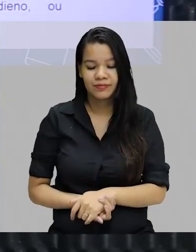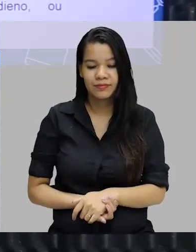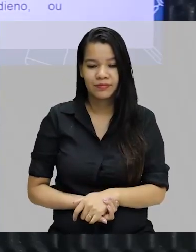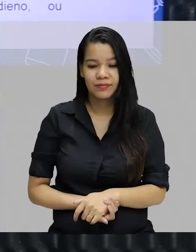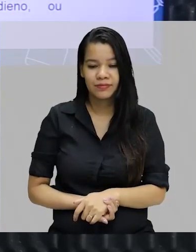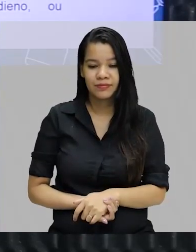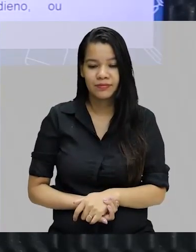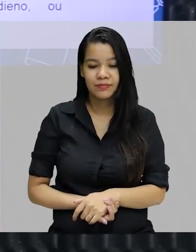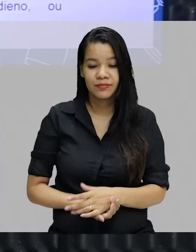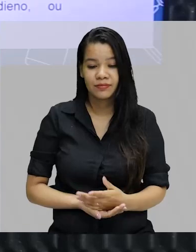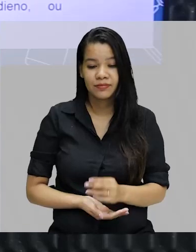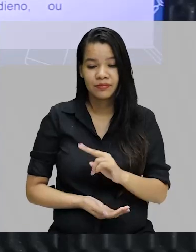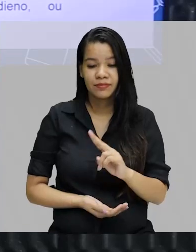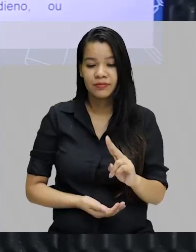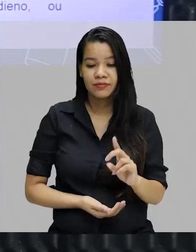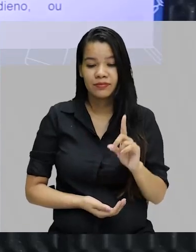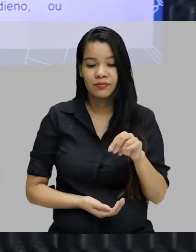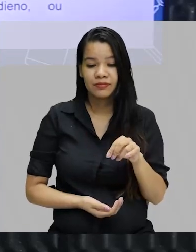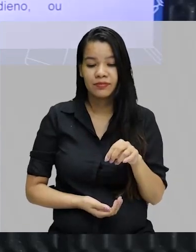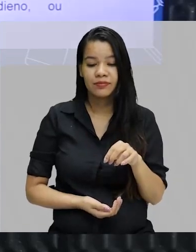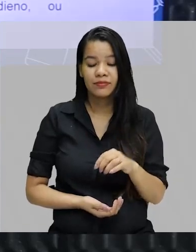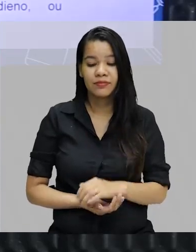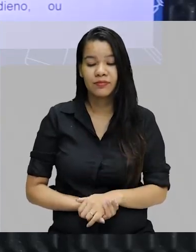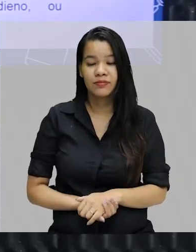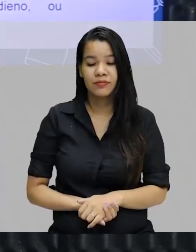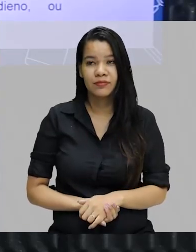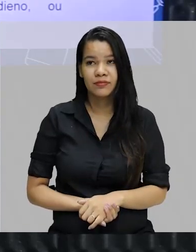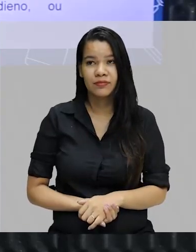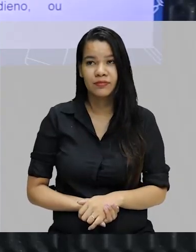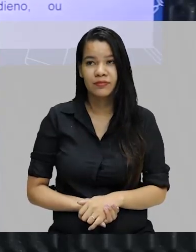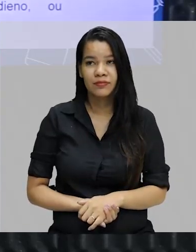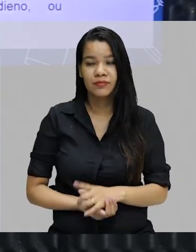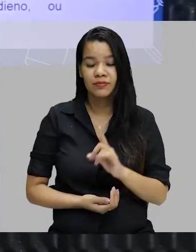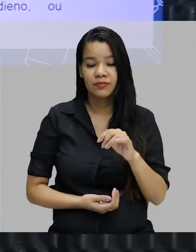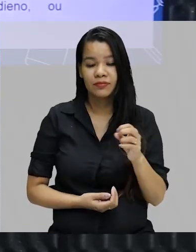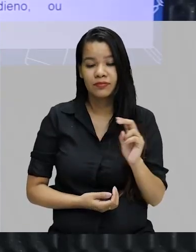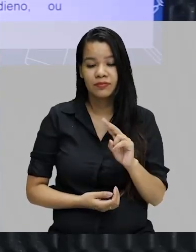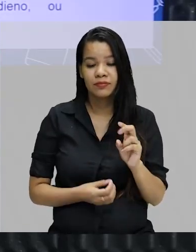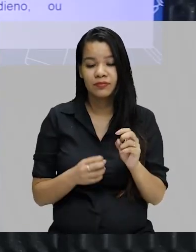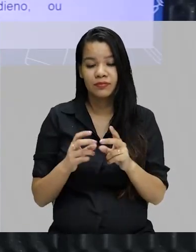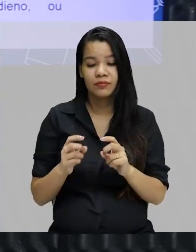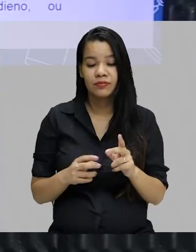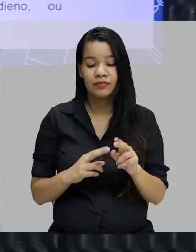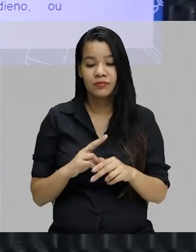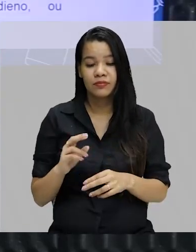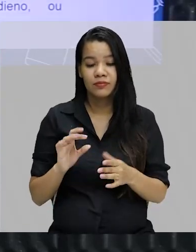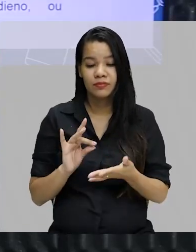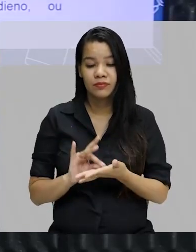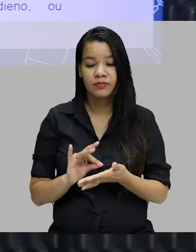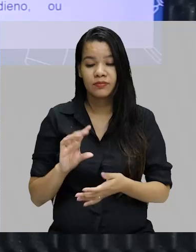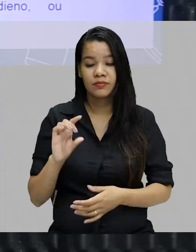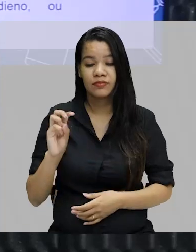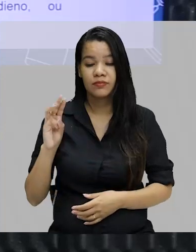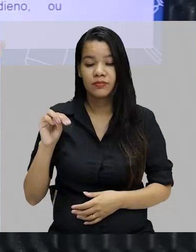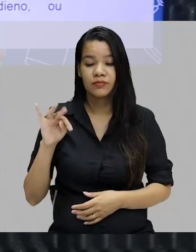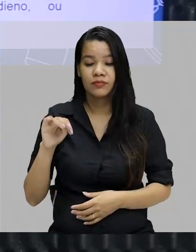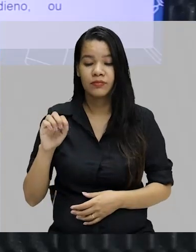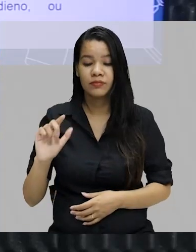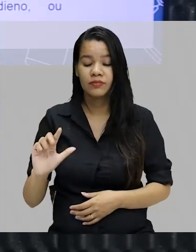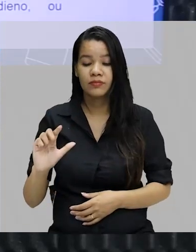bem? Então, o nome, né, na verdade o isopreno é um nome comercial. O nome correto é o metil